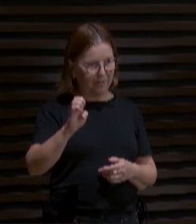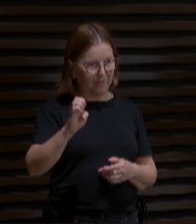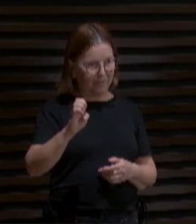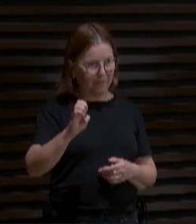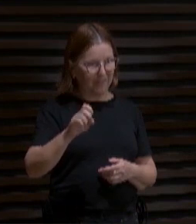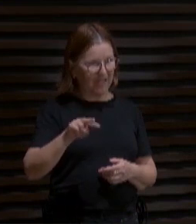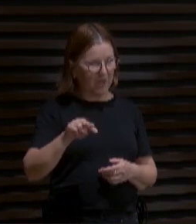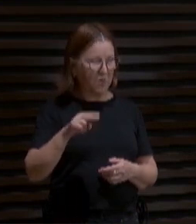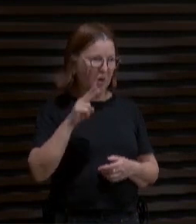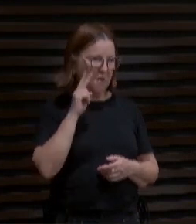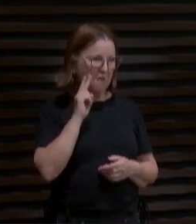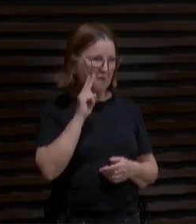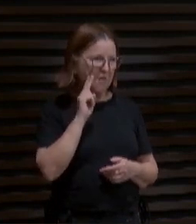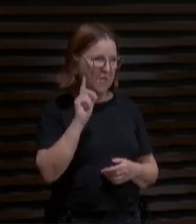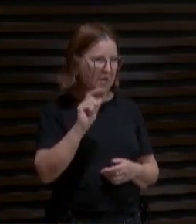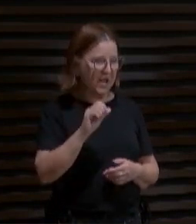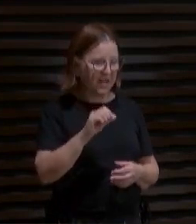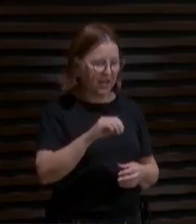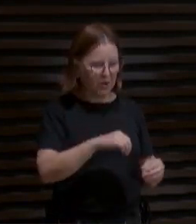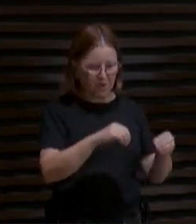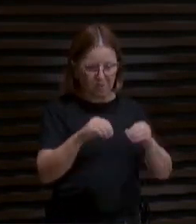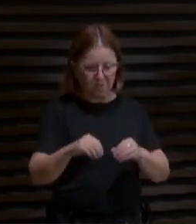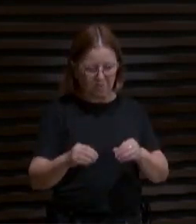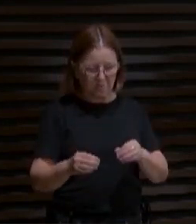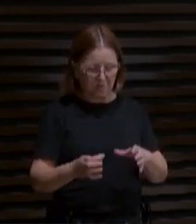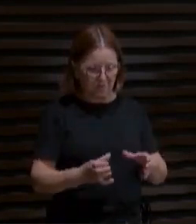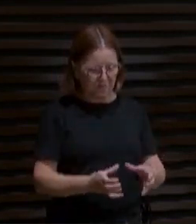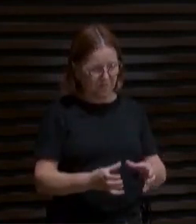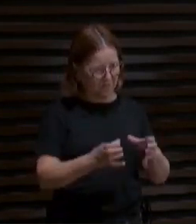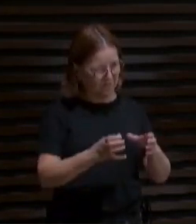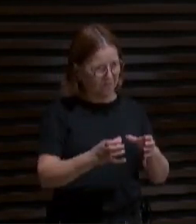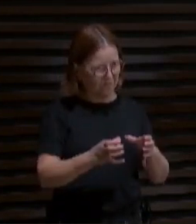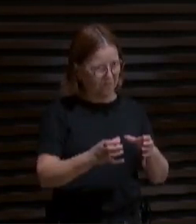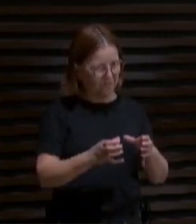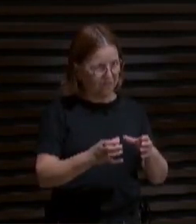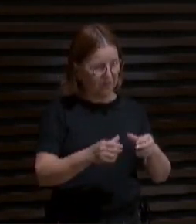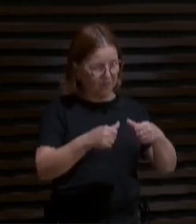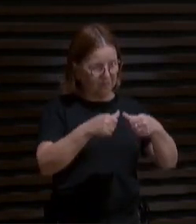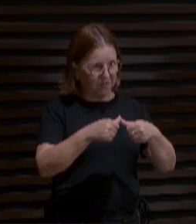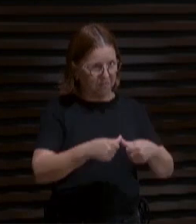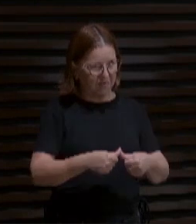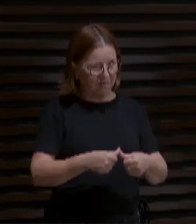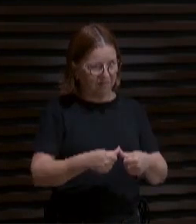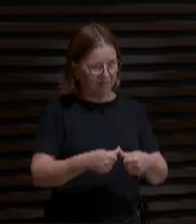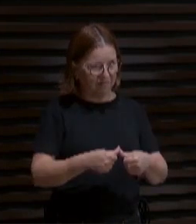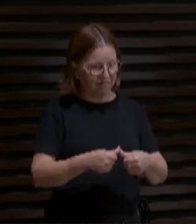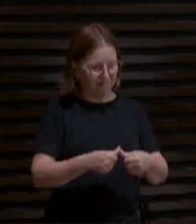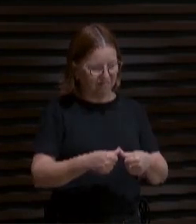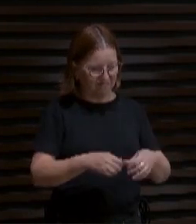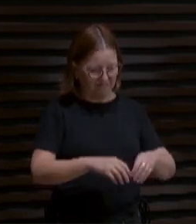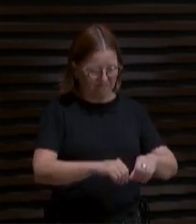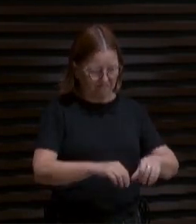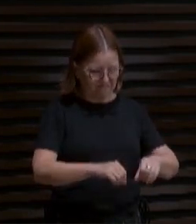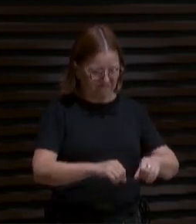e permaneceu na borra da sua essência.